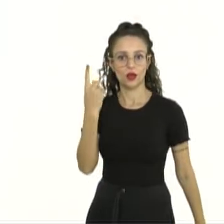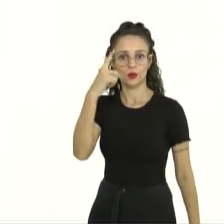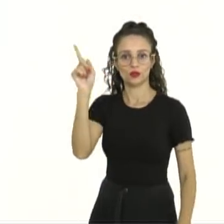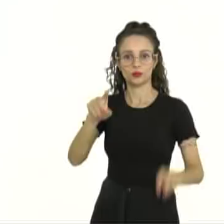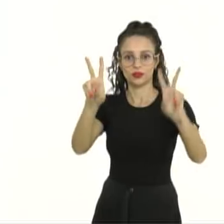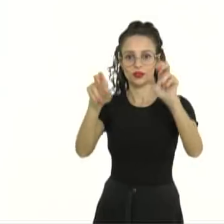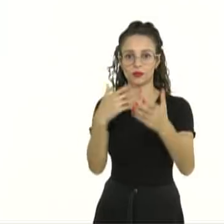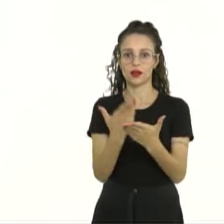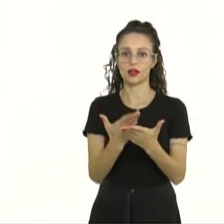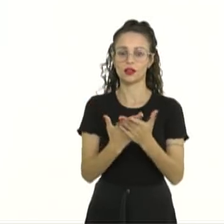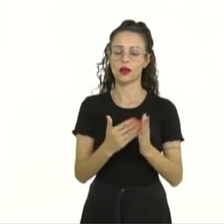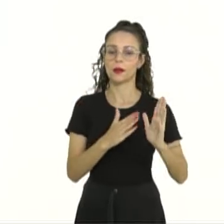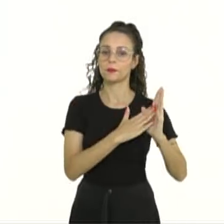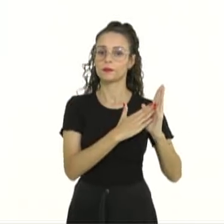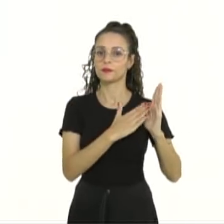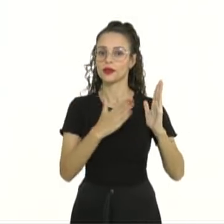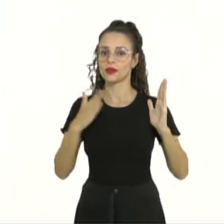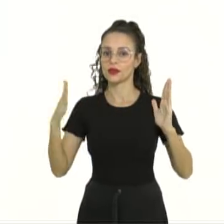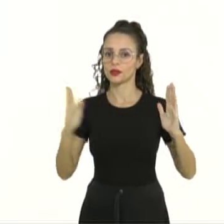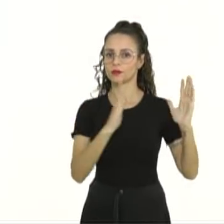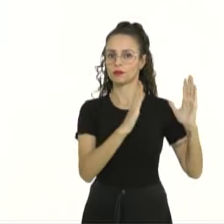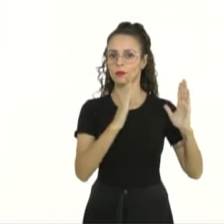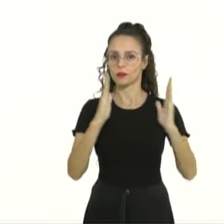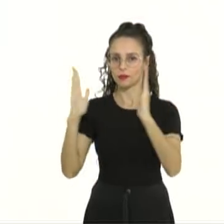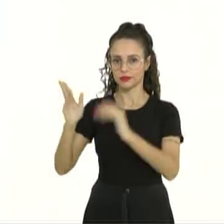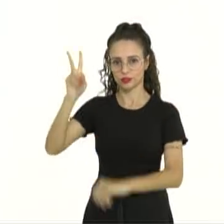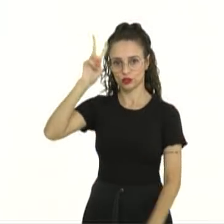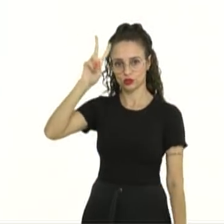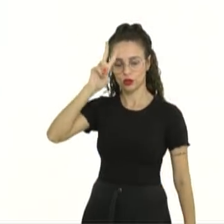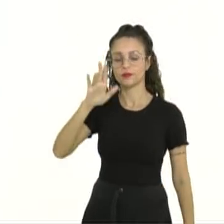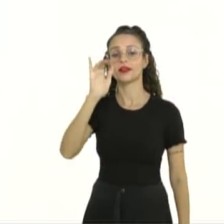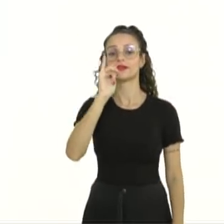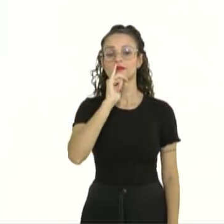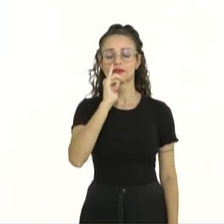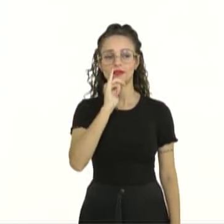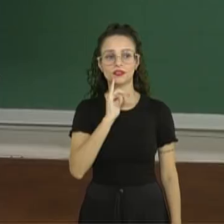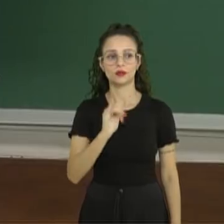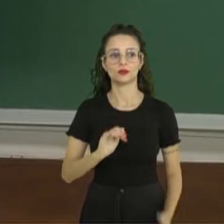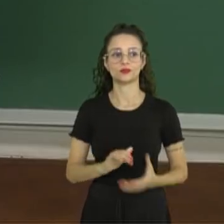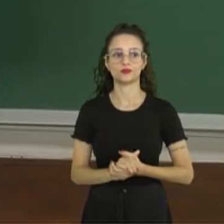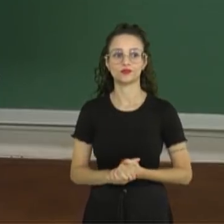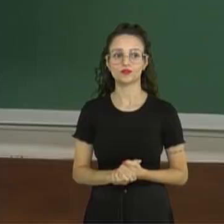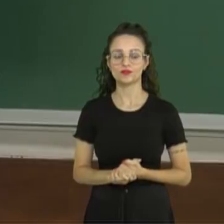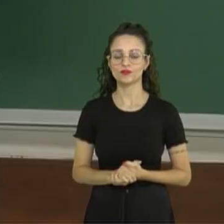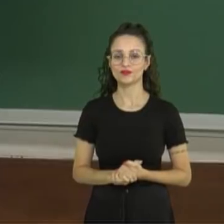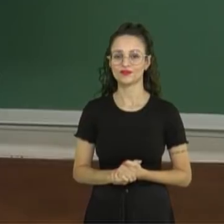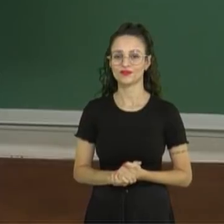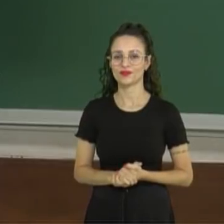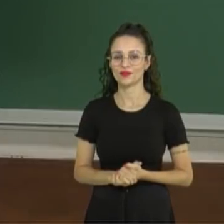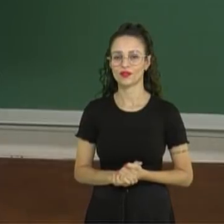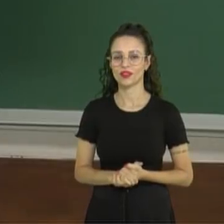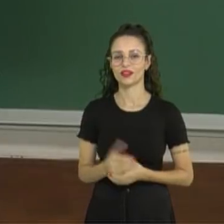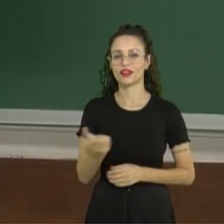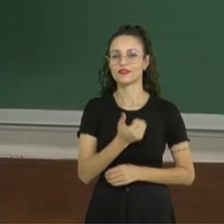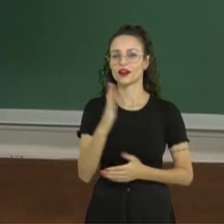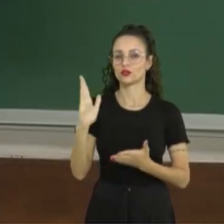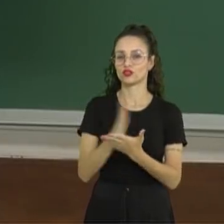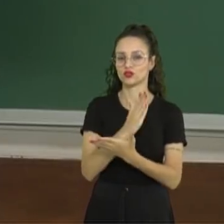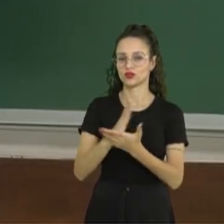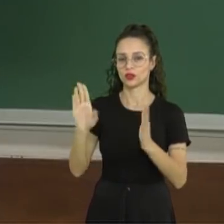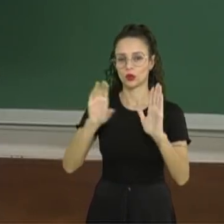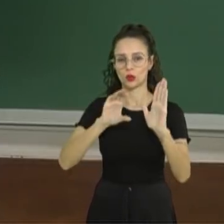da aula, periodização da história. Então, por exemplo, criaram vários tipos de conceitos de